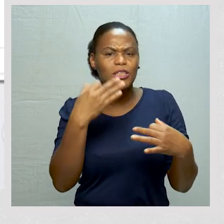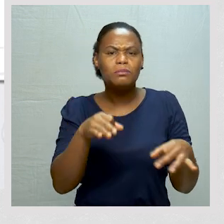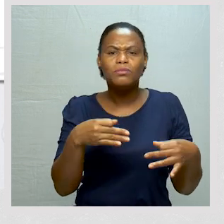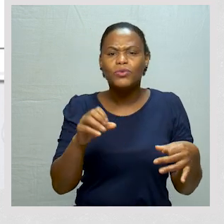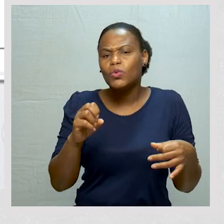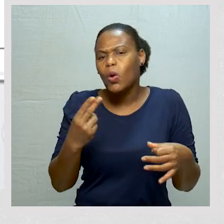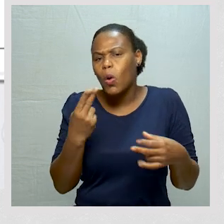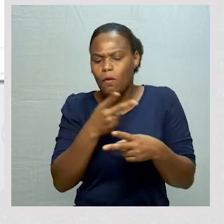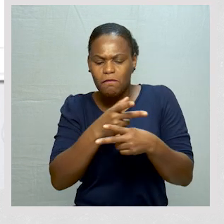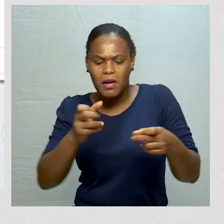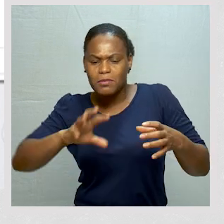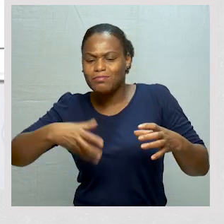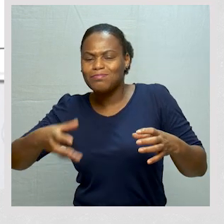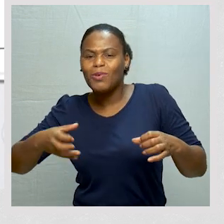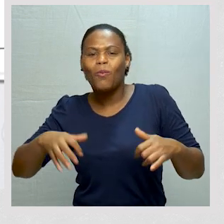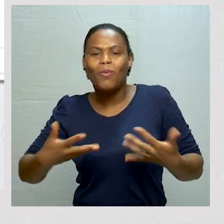composta. Quem sabe?